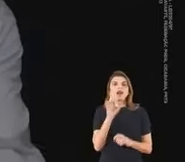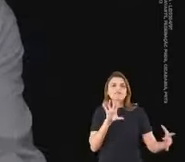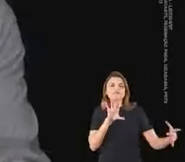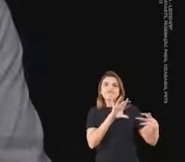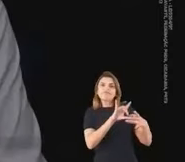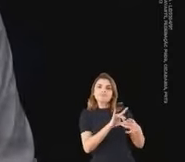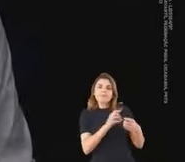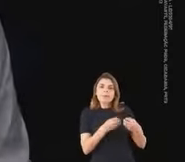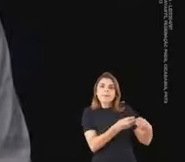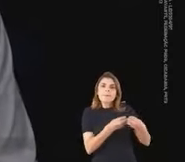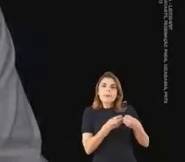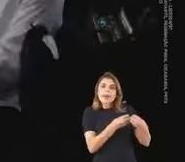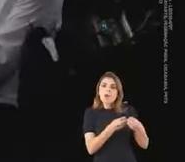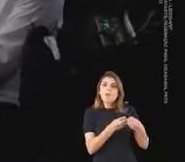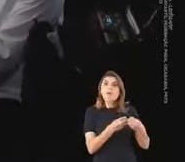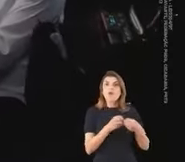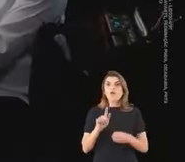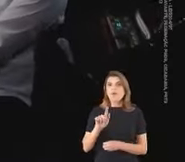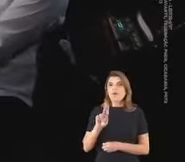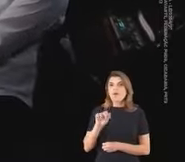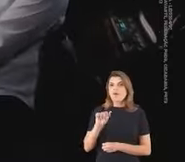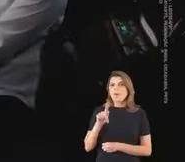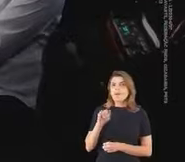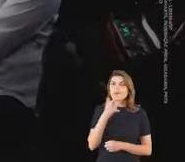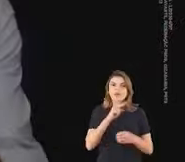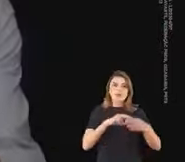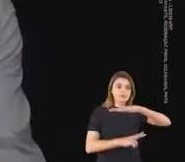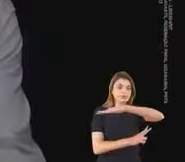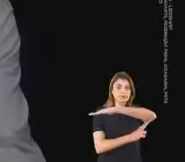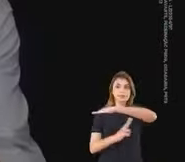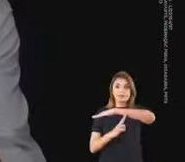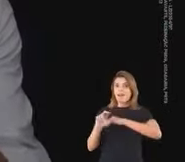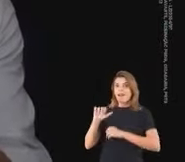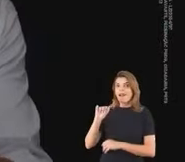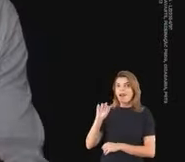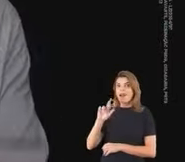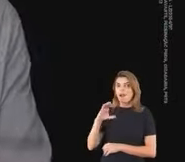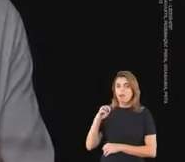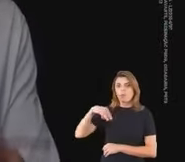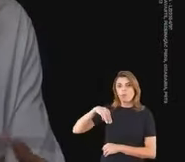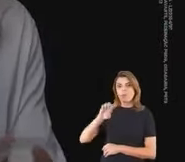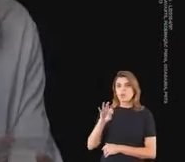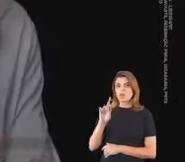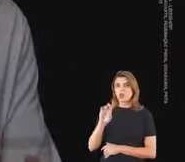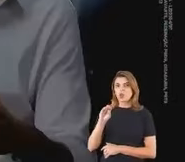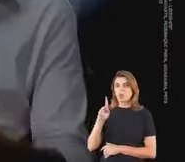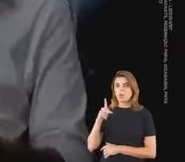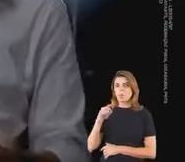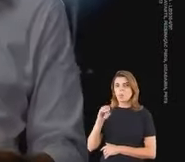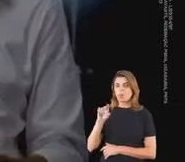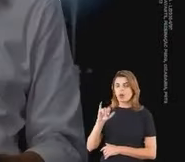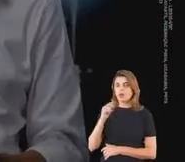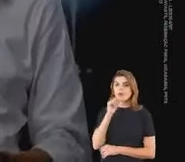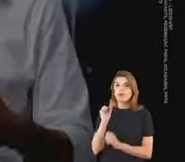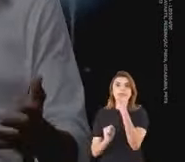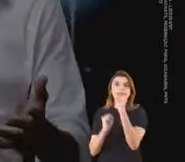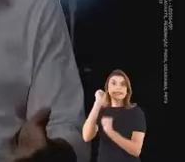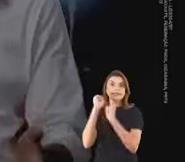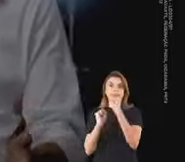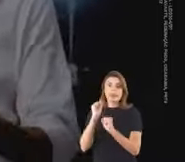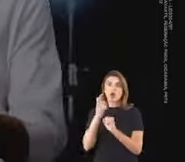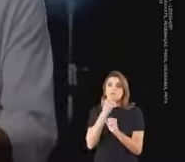fazer uma ponte ali, próximo ao Babi, para fazer uma ligação ao arco metropolitano. E nós criarmos um polo industrial